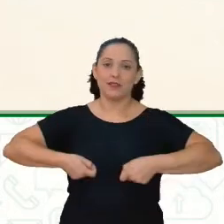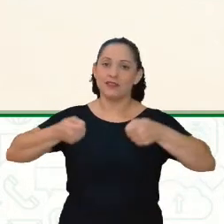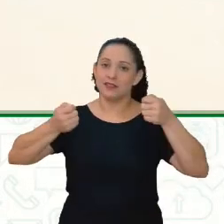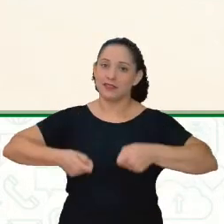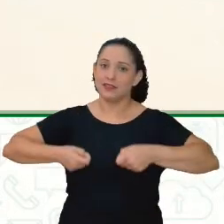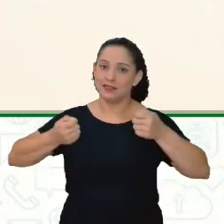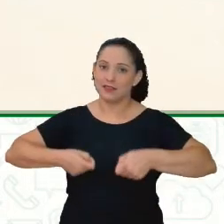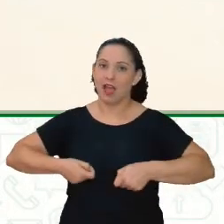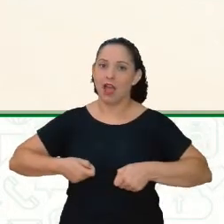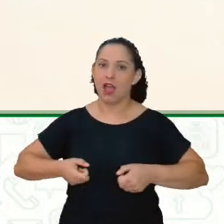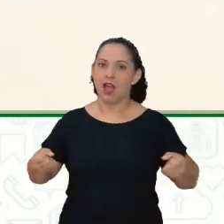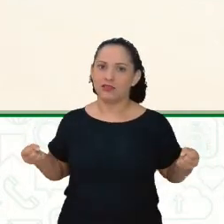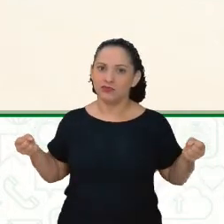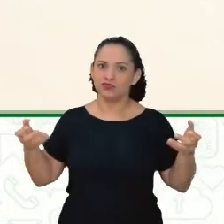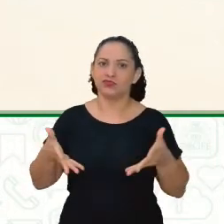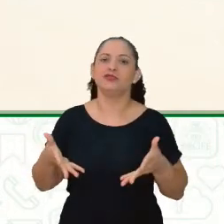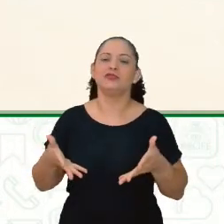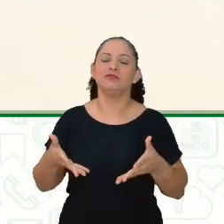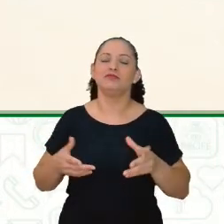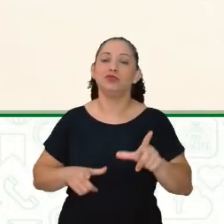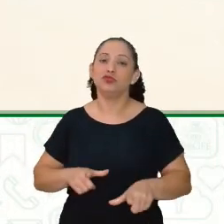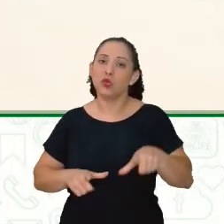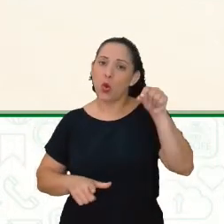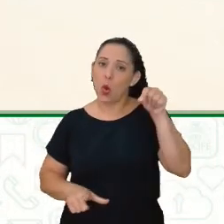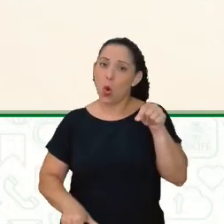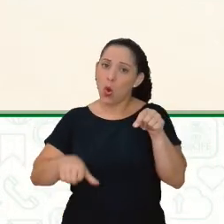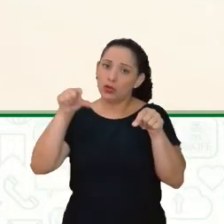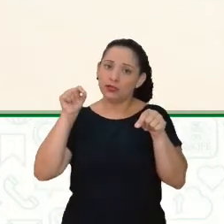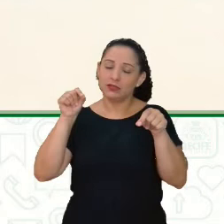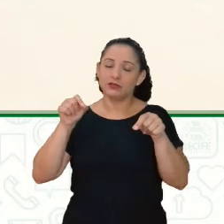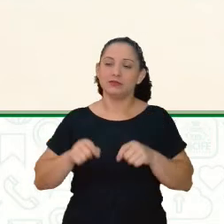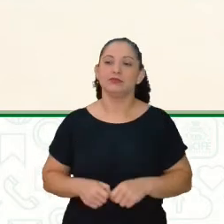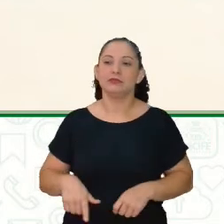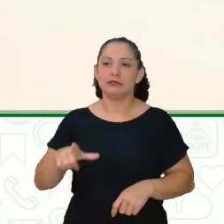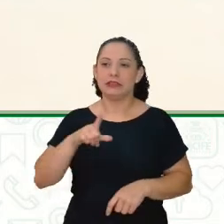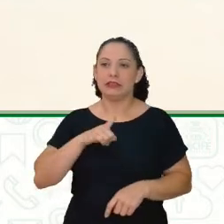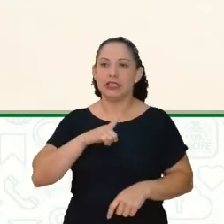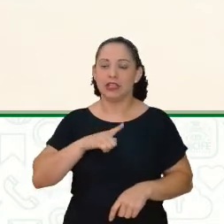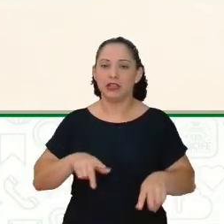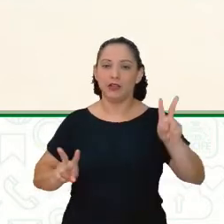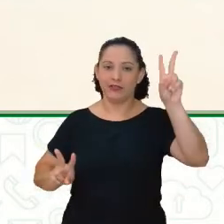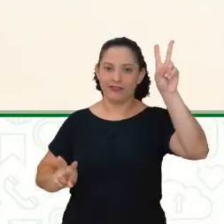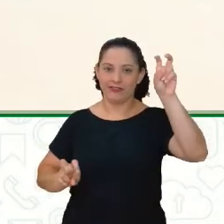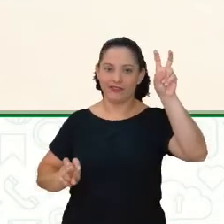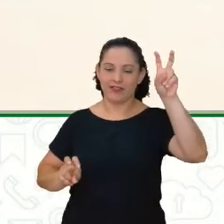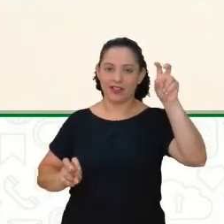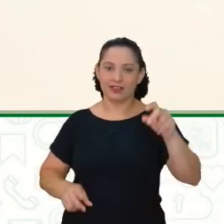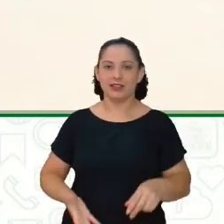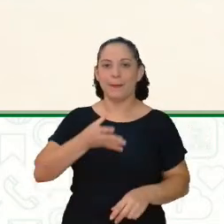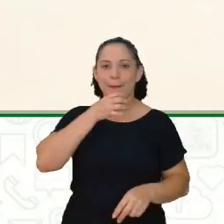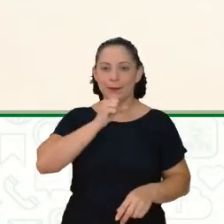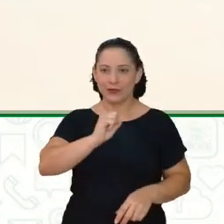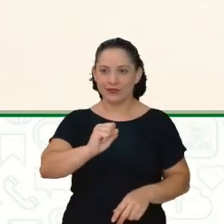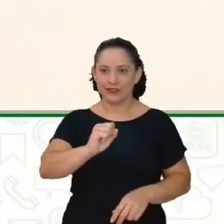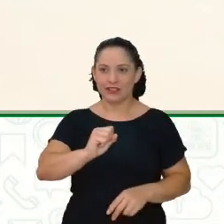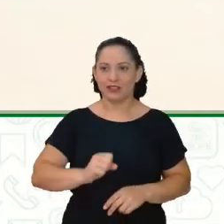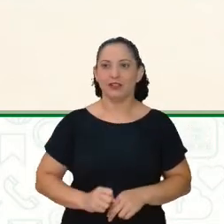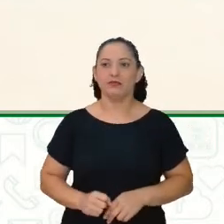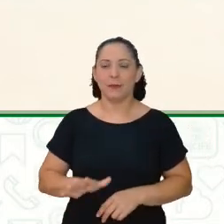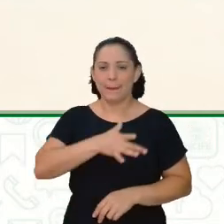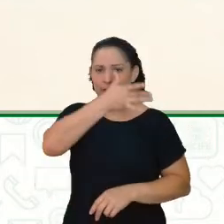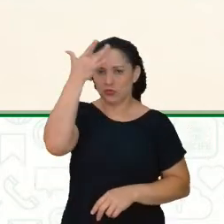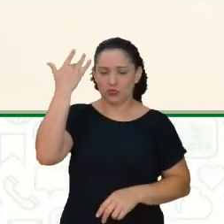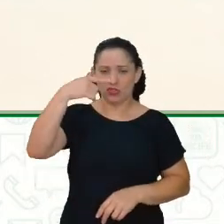precisa agir. E aí eu trouxe outra fala de Paulo Freire. Eu digo assim, líderes que não